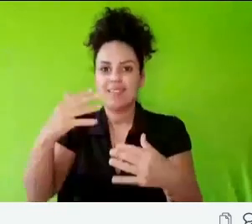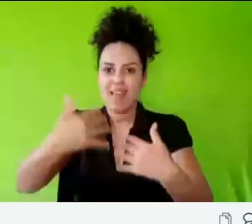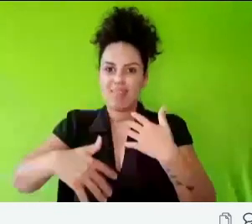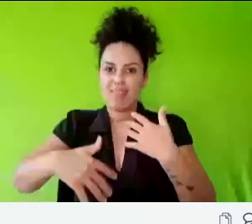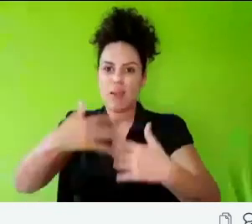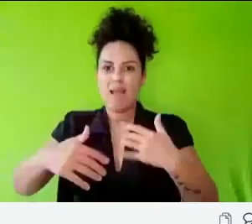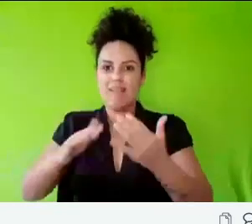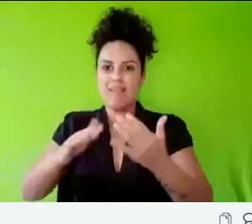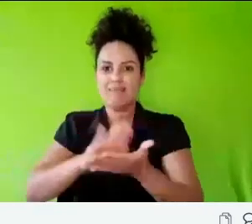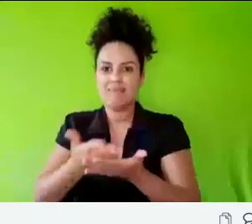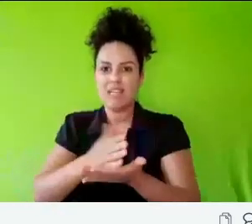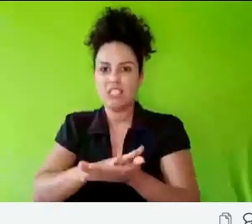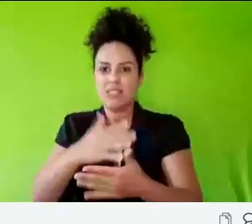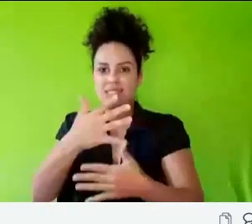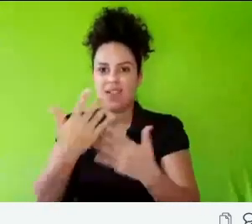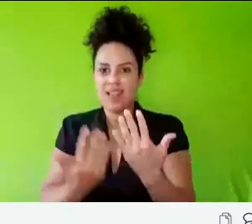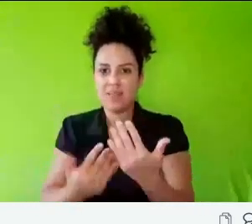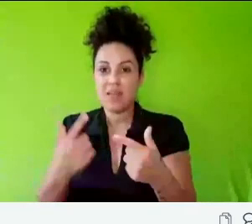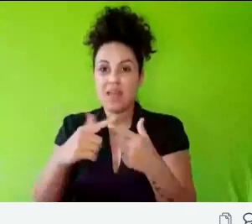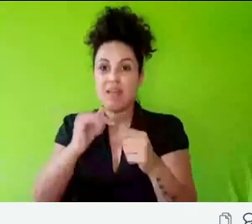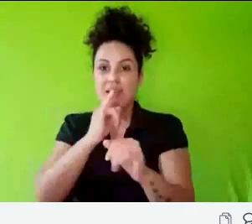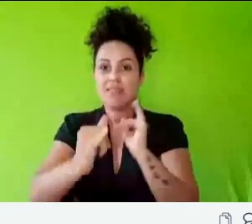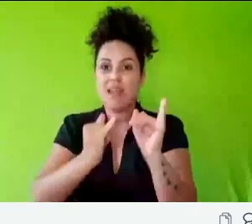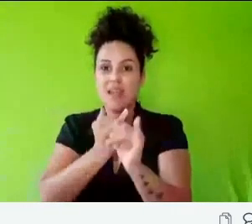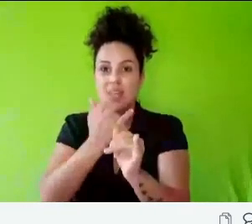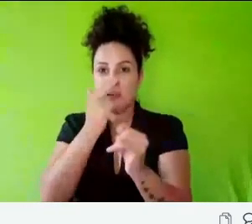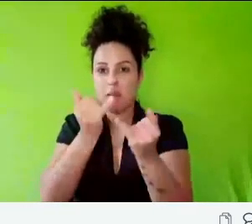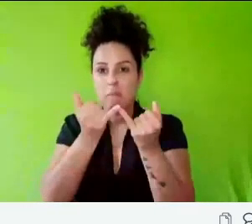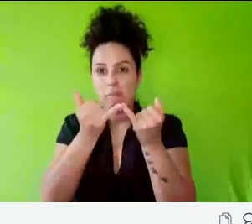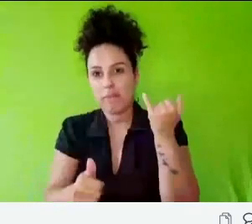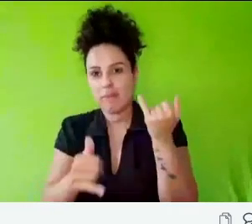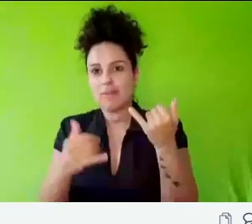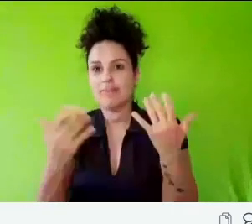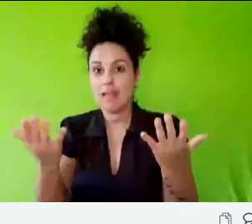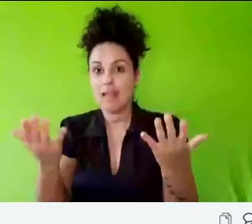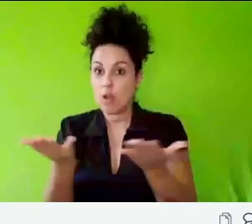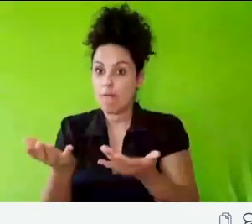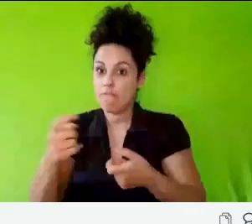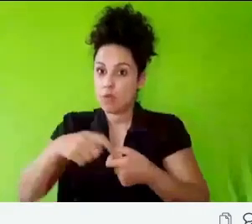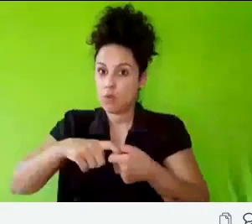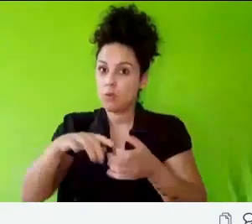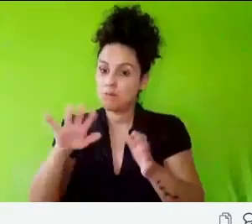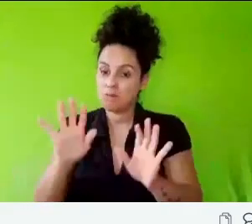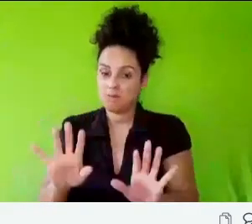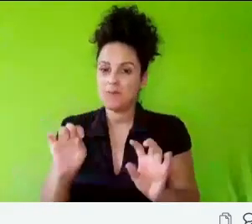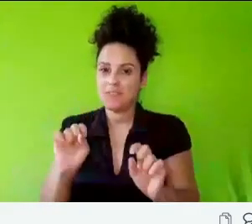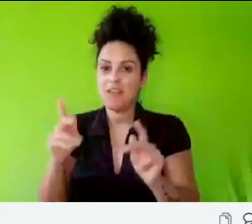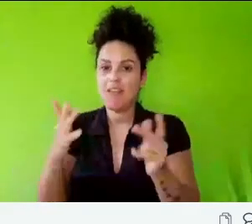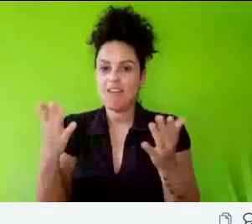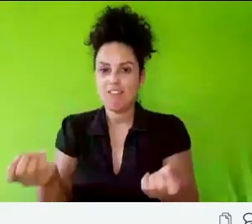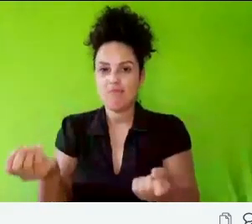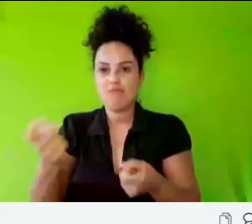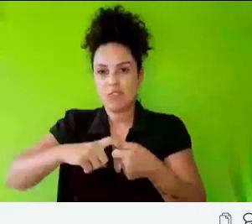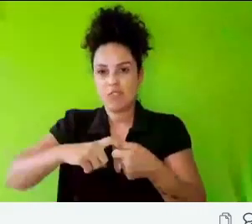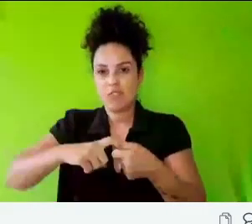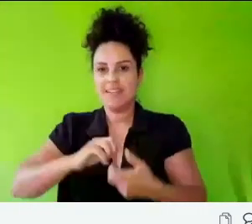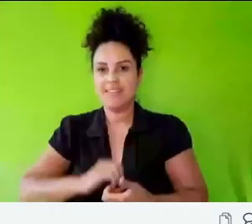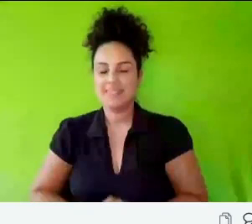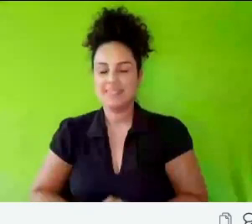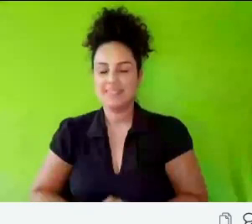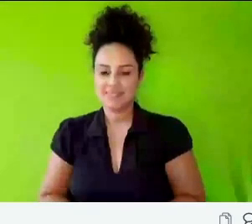Deu uma caída aqui na minha internet e voltou. Ah, tá. Não, beleza, beleza. A gente retoma aqui, então.